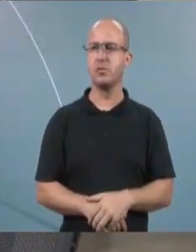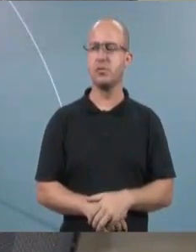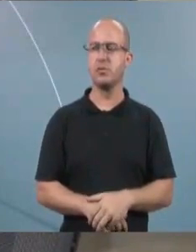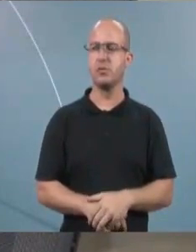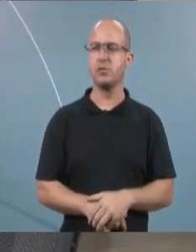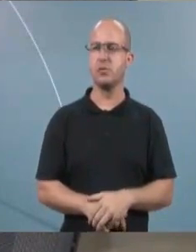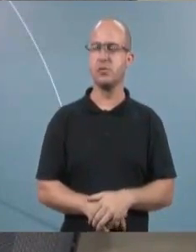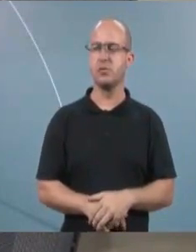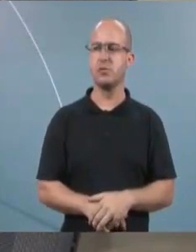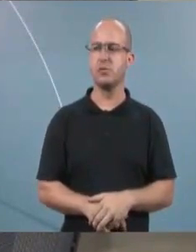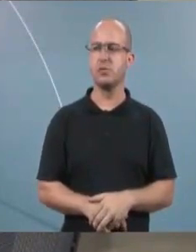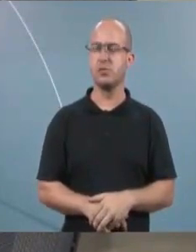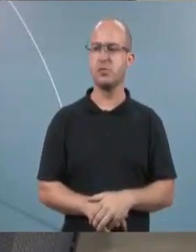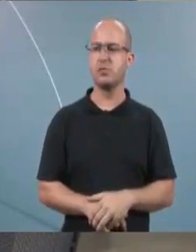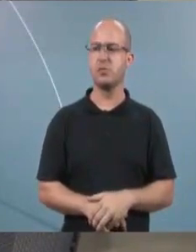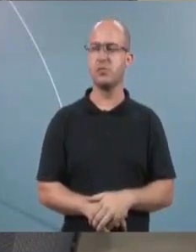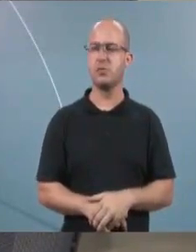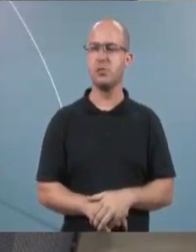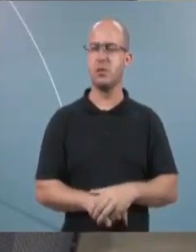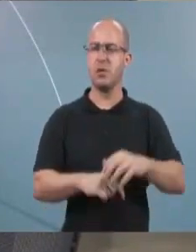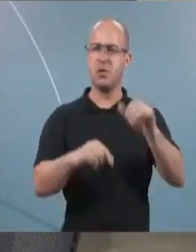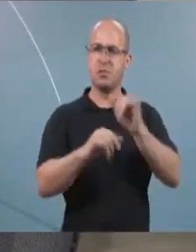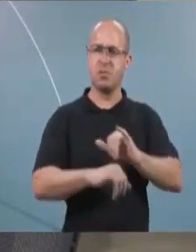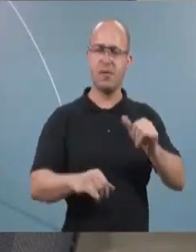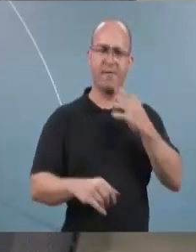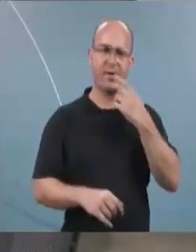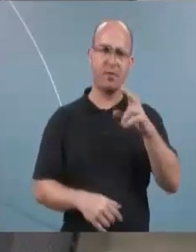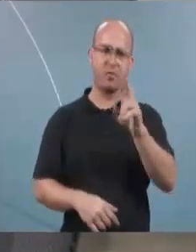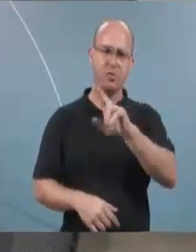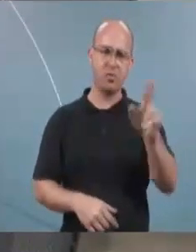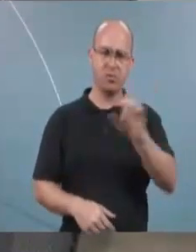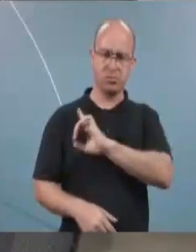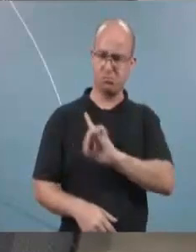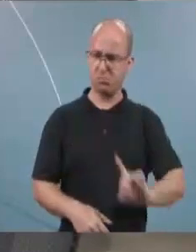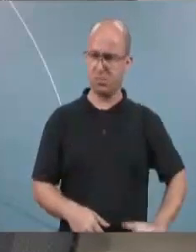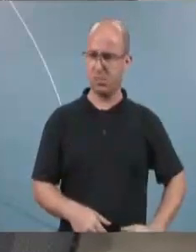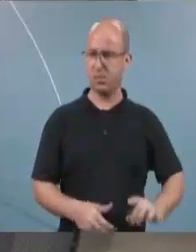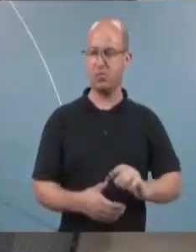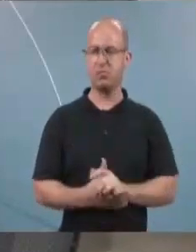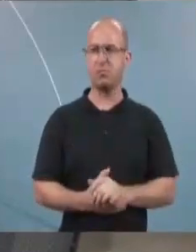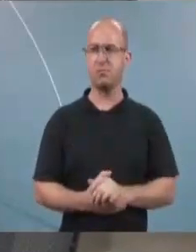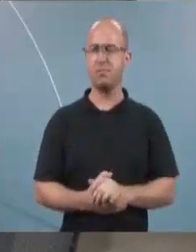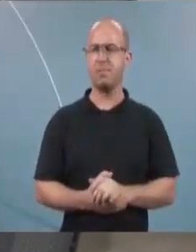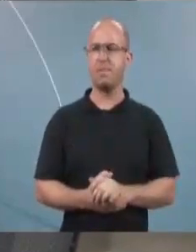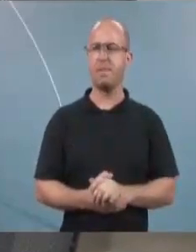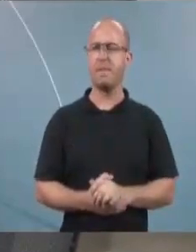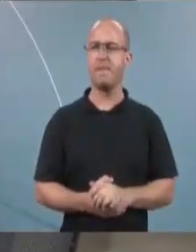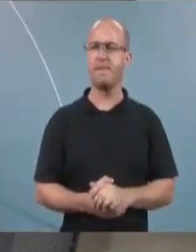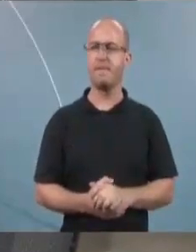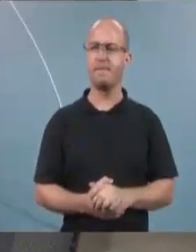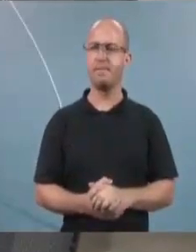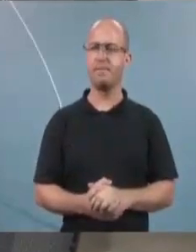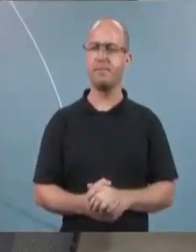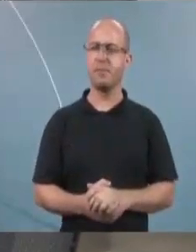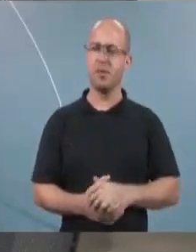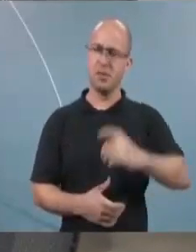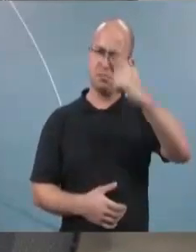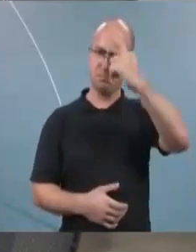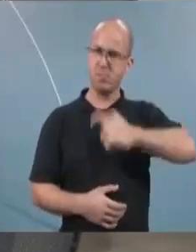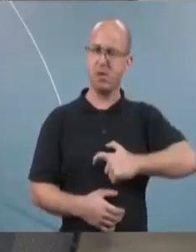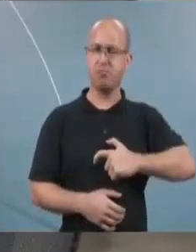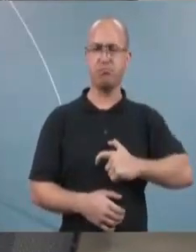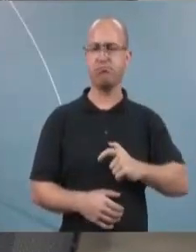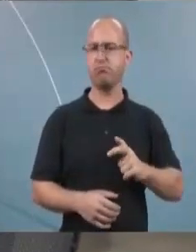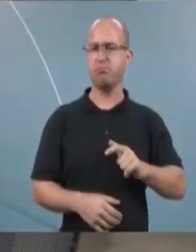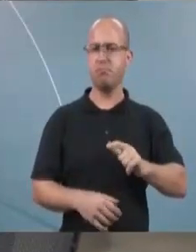eh sai aí divulgando o nome de deputado não faço isso não é da minha prática